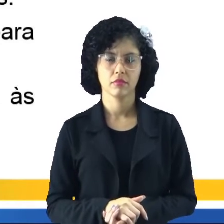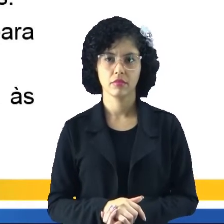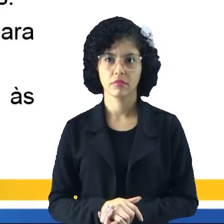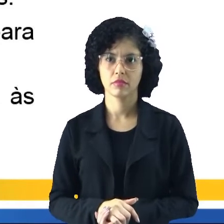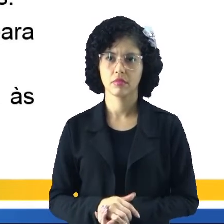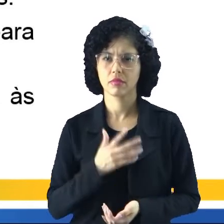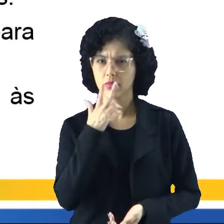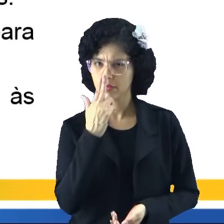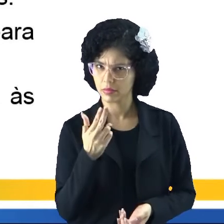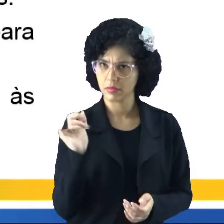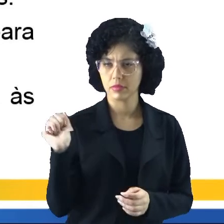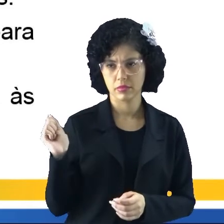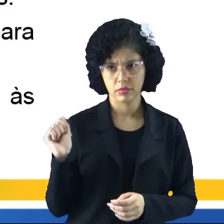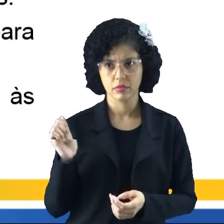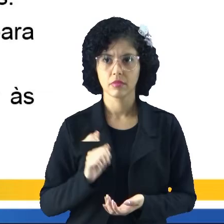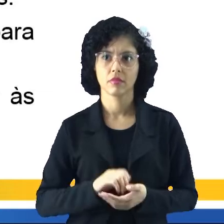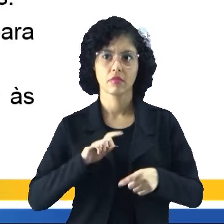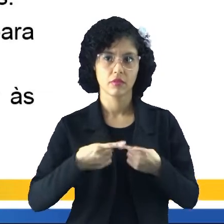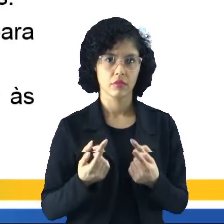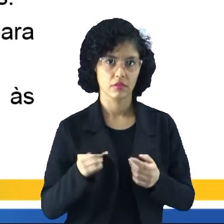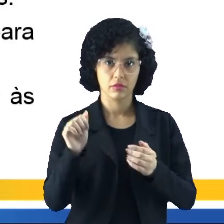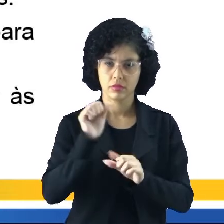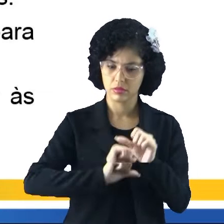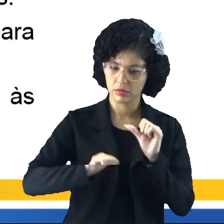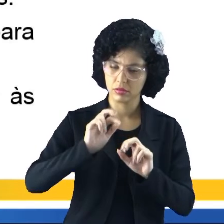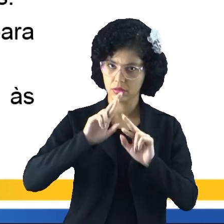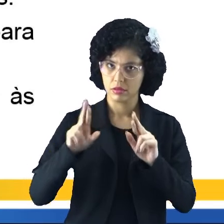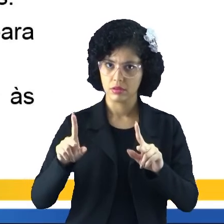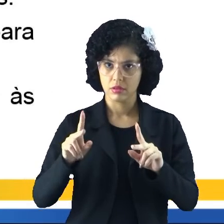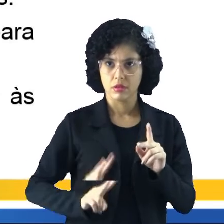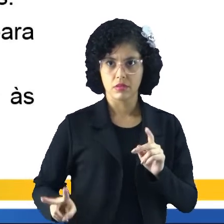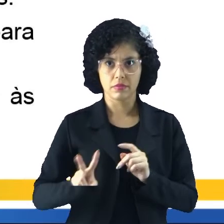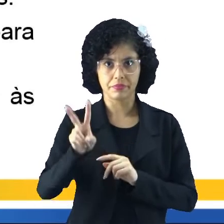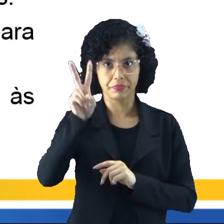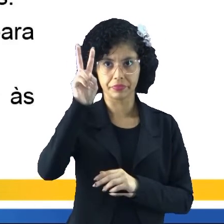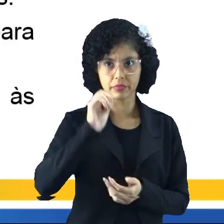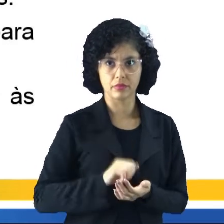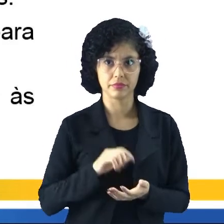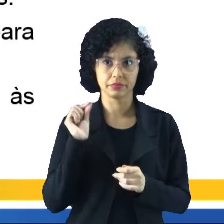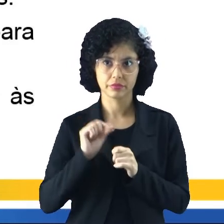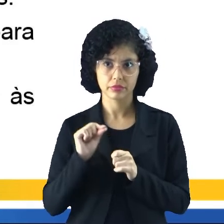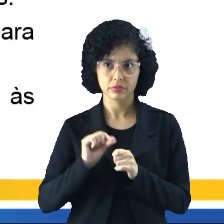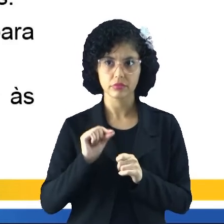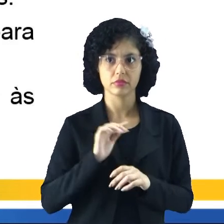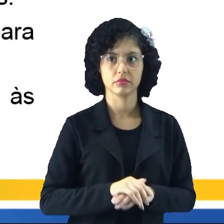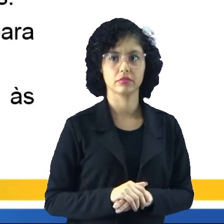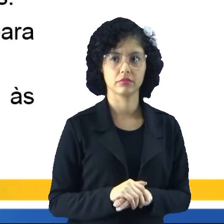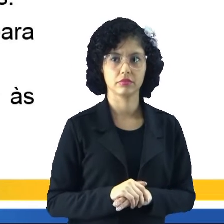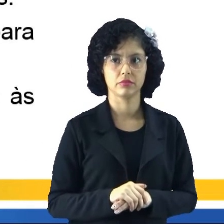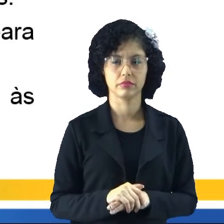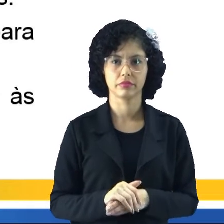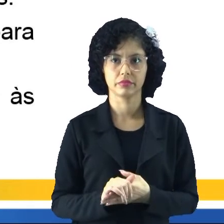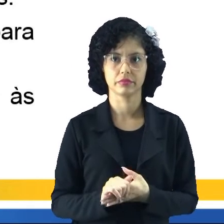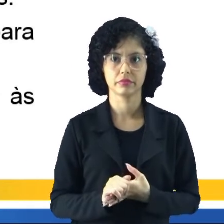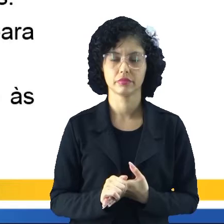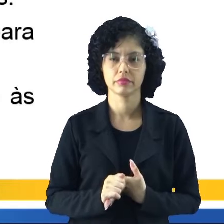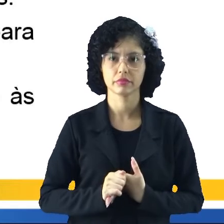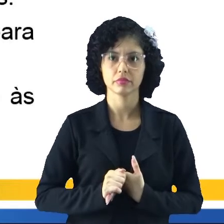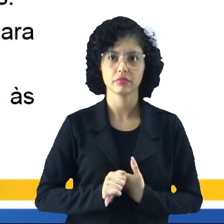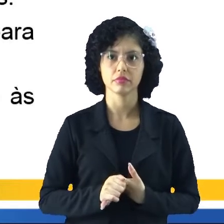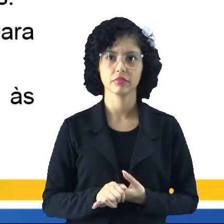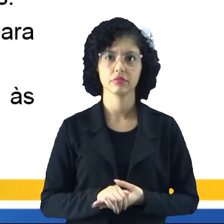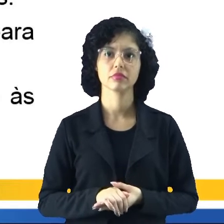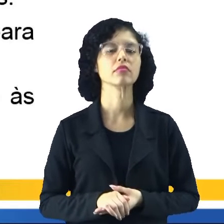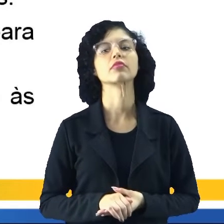Tá bem parecida com a A, né? Só que essa do campo é o contrário. É uma valorização para as mulheres que realizam e na A é uma inferiorização das mulheres que